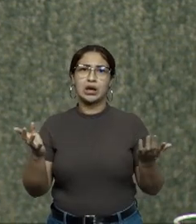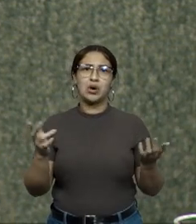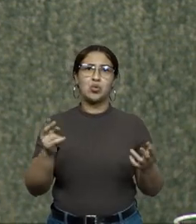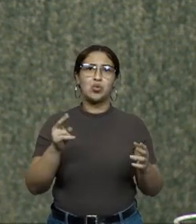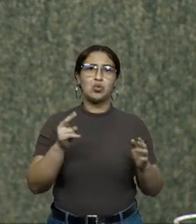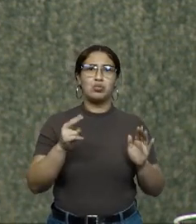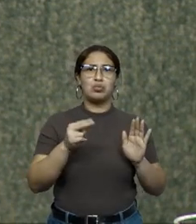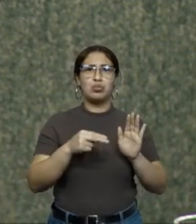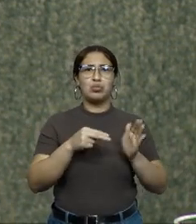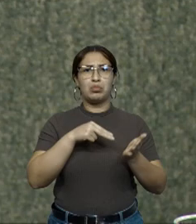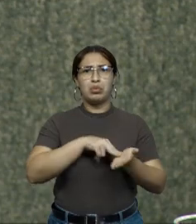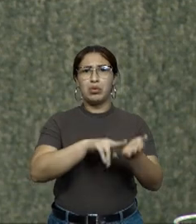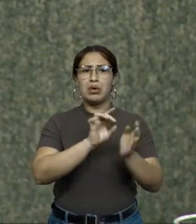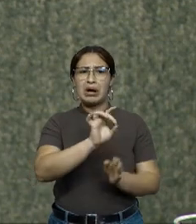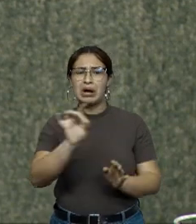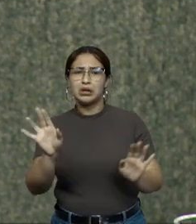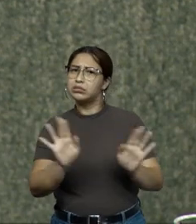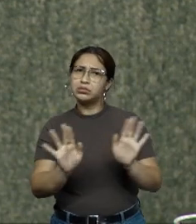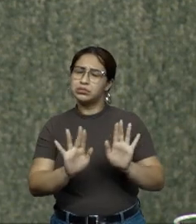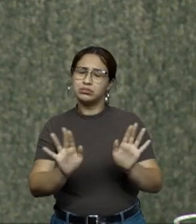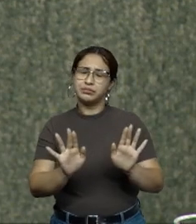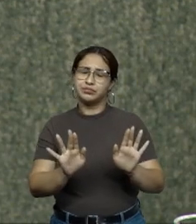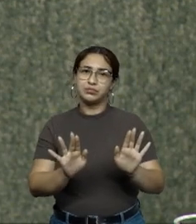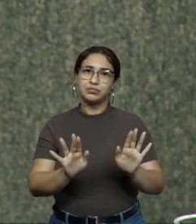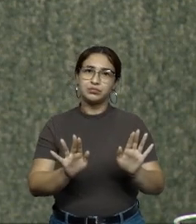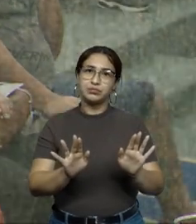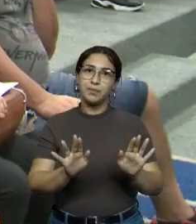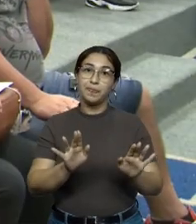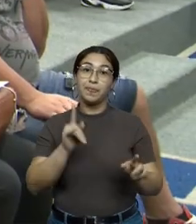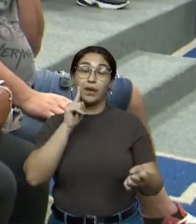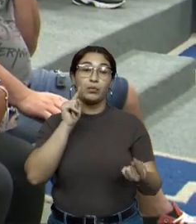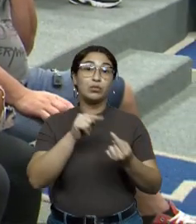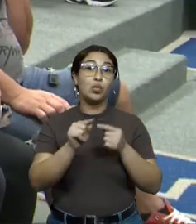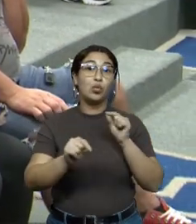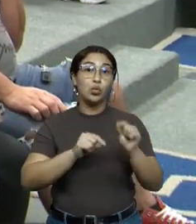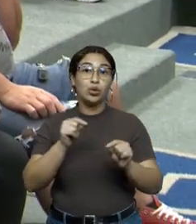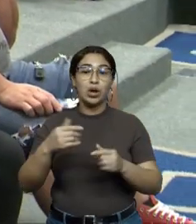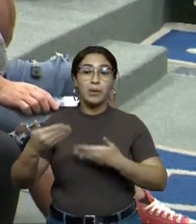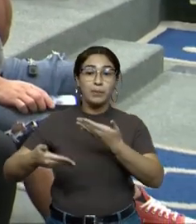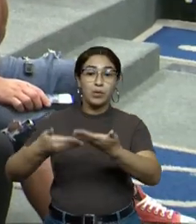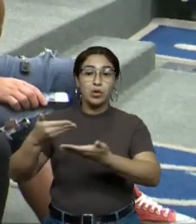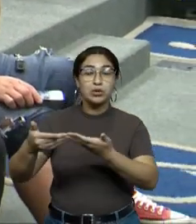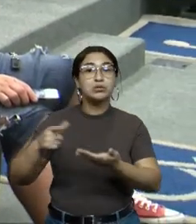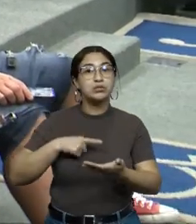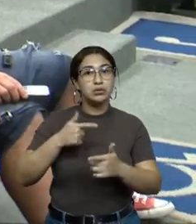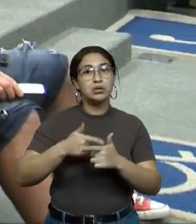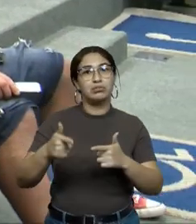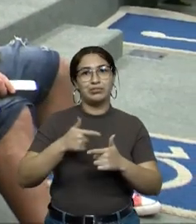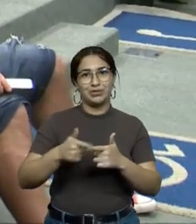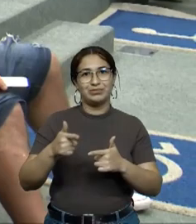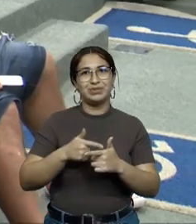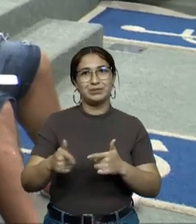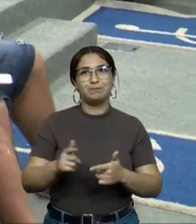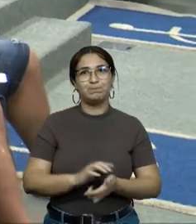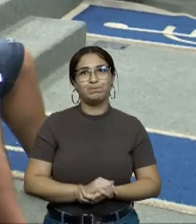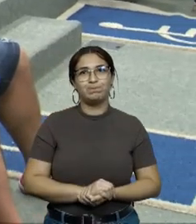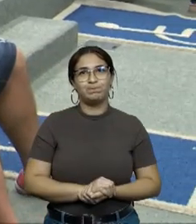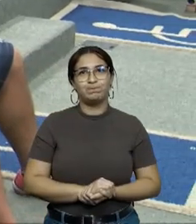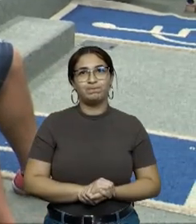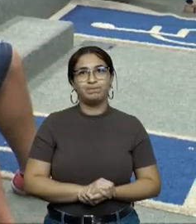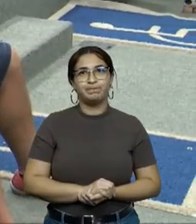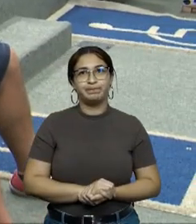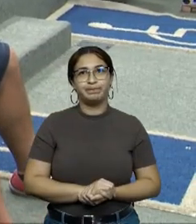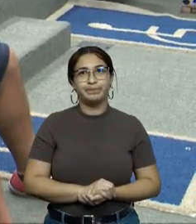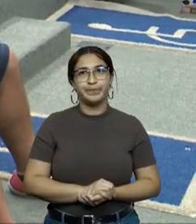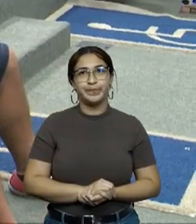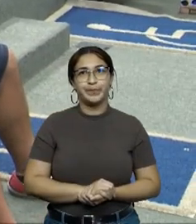um do lugar de cada um é isso sentido o sentido é dizer esse processo tem muito problema teve muito problema e